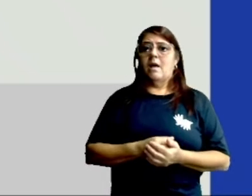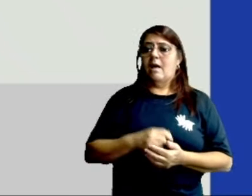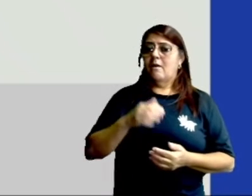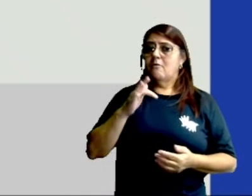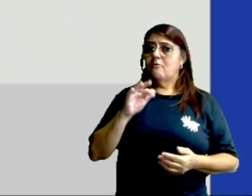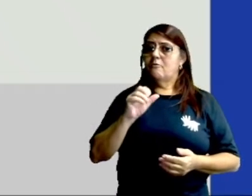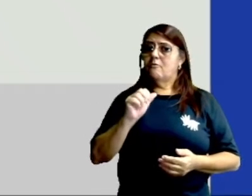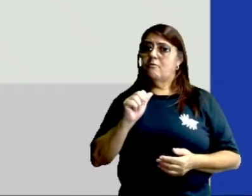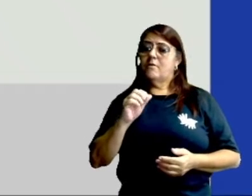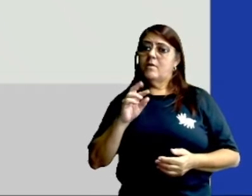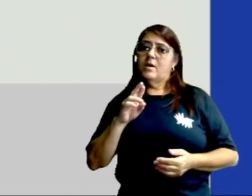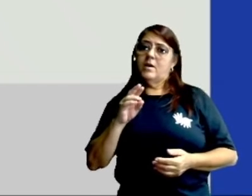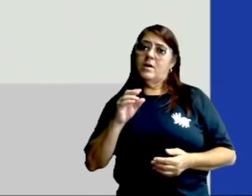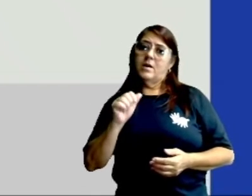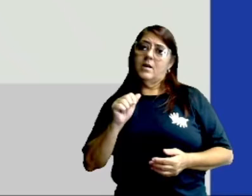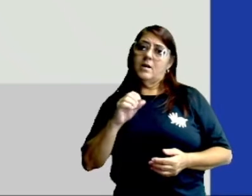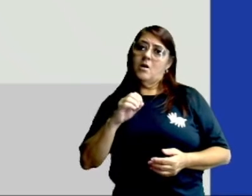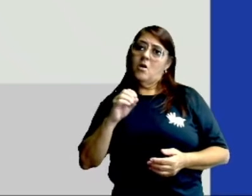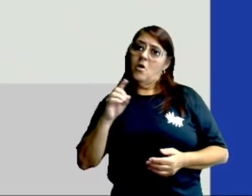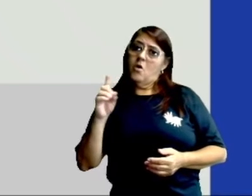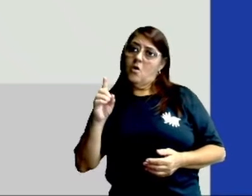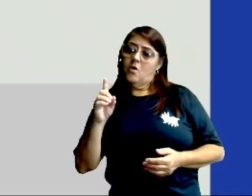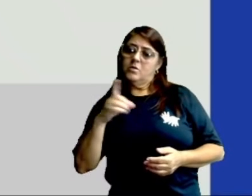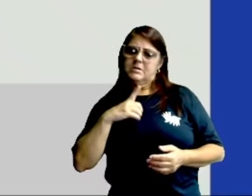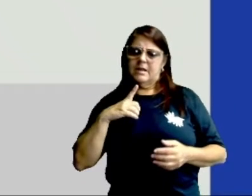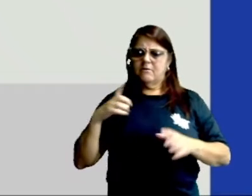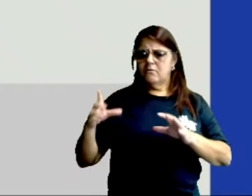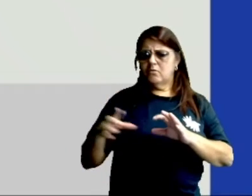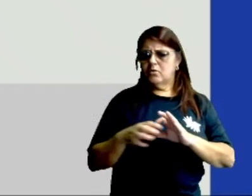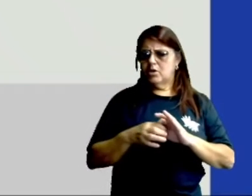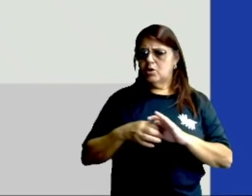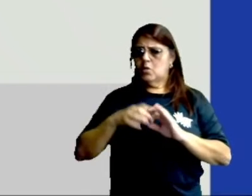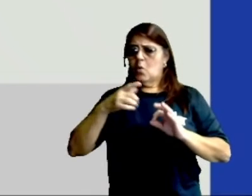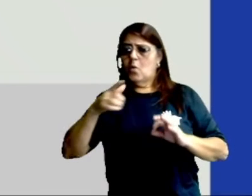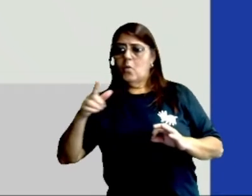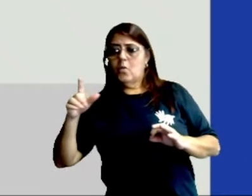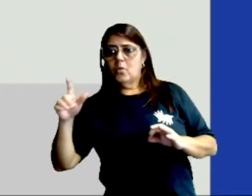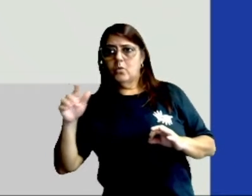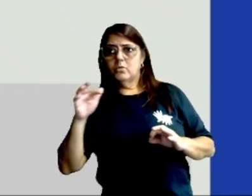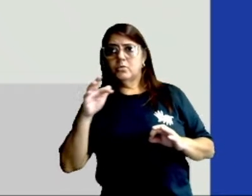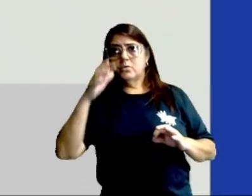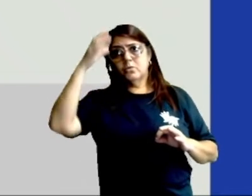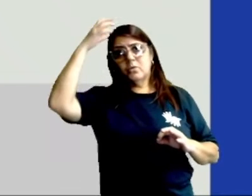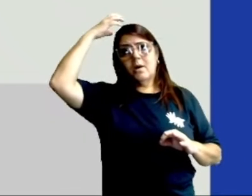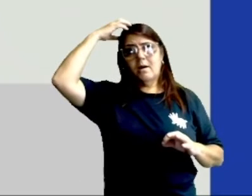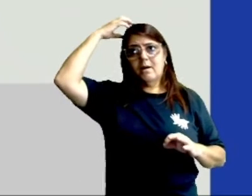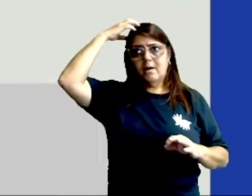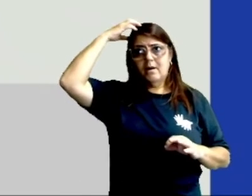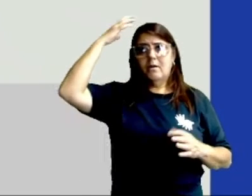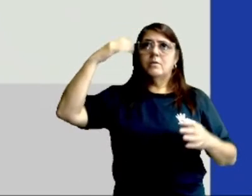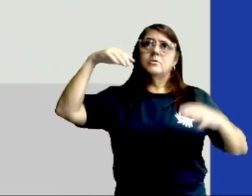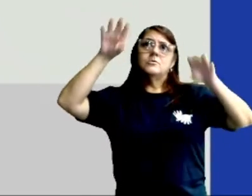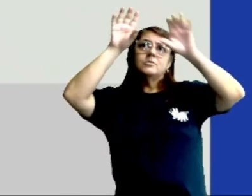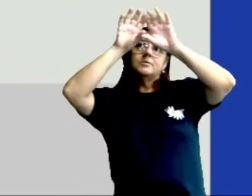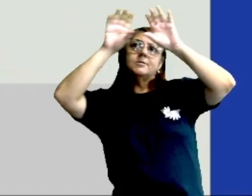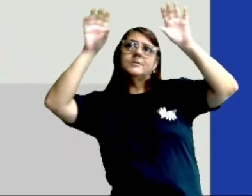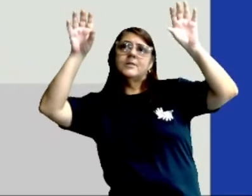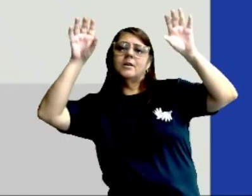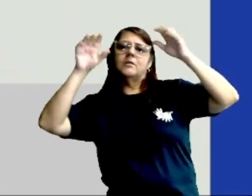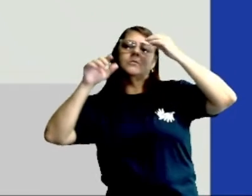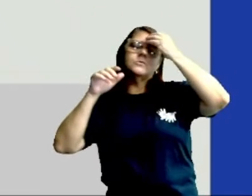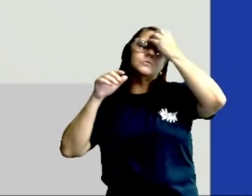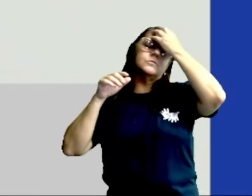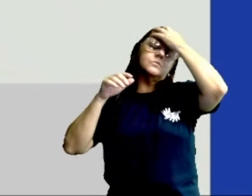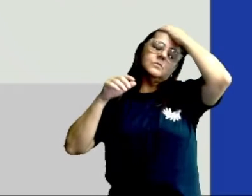que é o rei do mundo dos vivos não é o rei Hórus que ele também é considerado o rei dos céus né